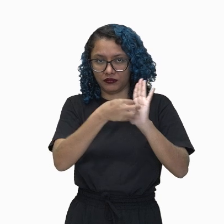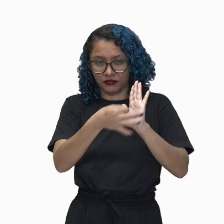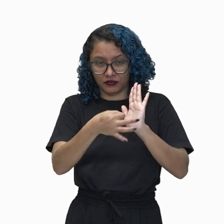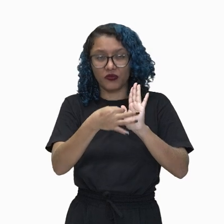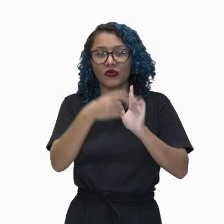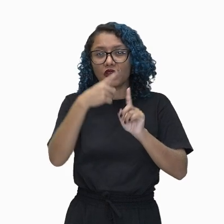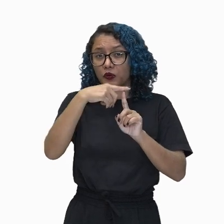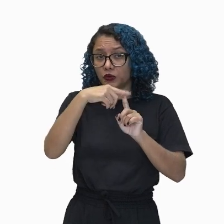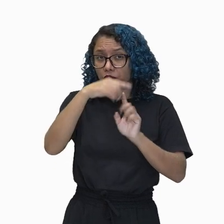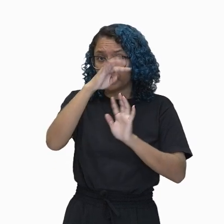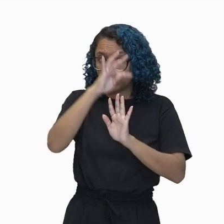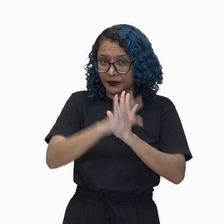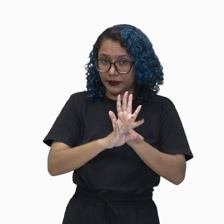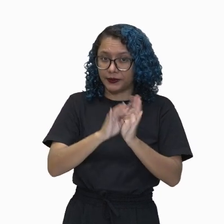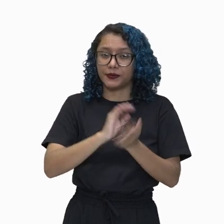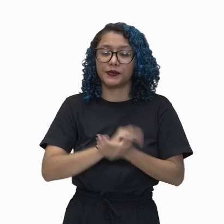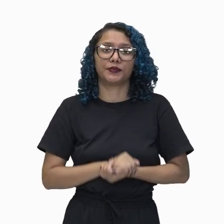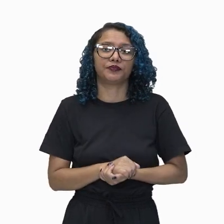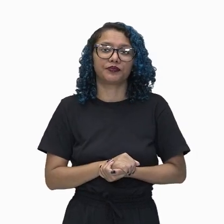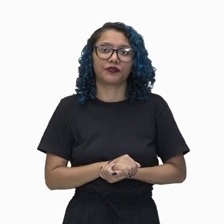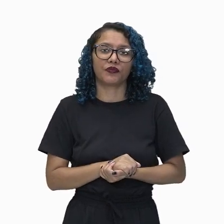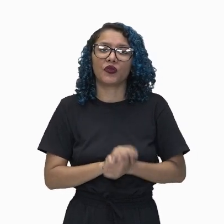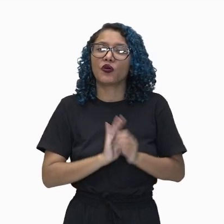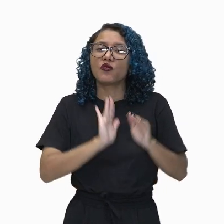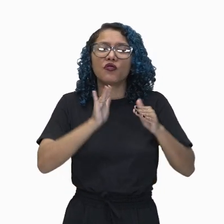Resenha é um tipo textual usado para